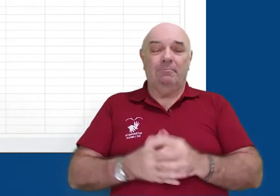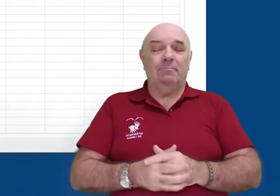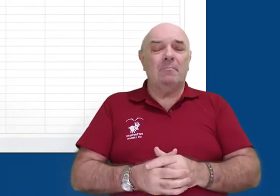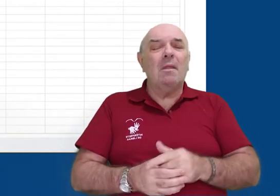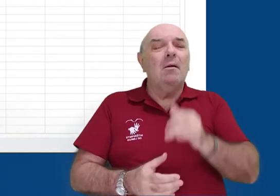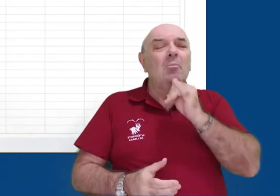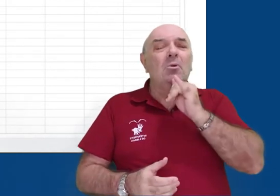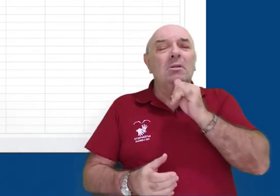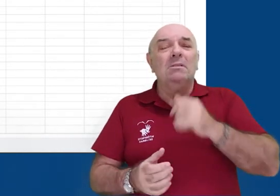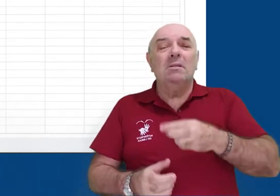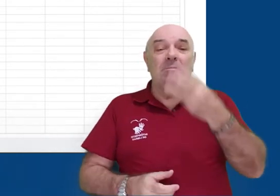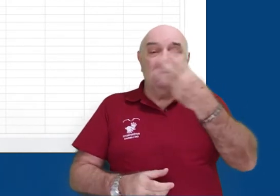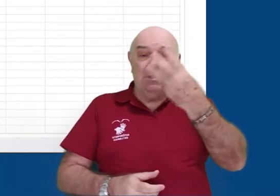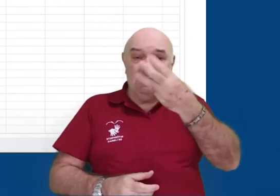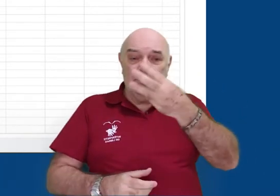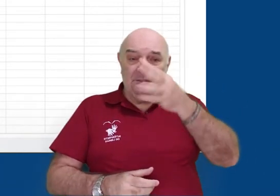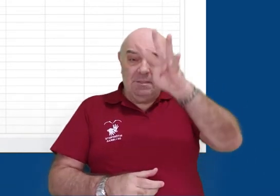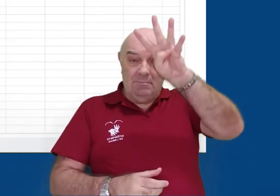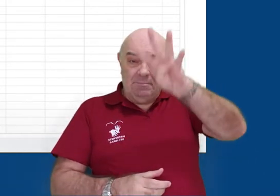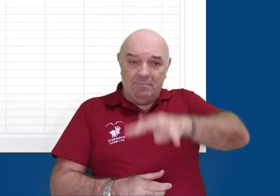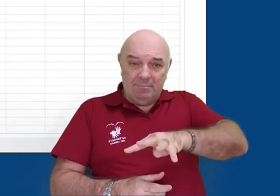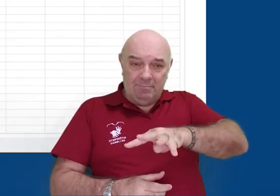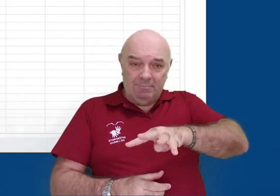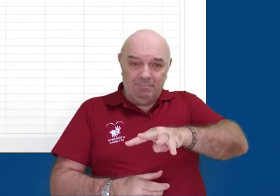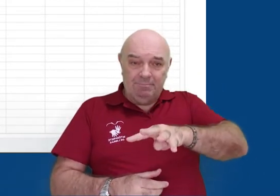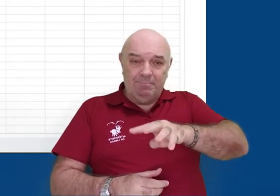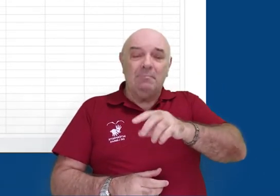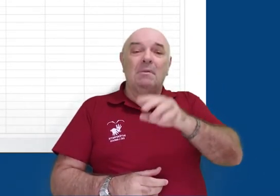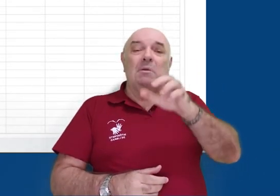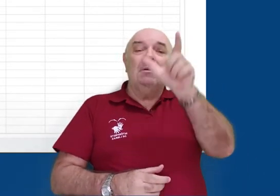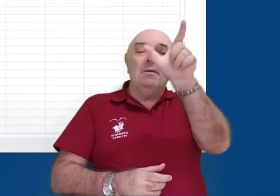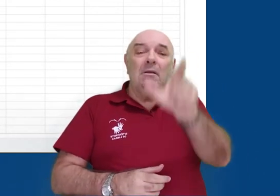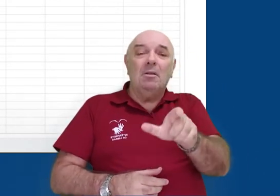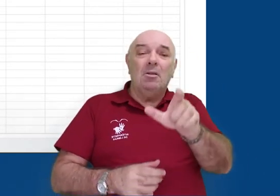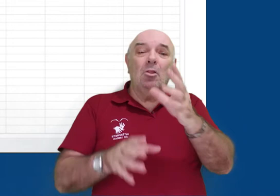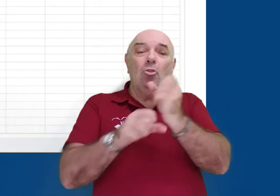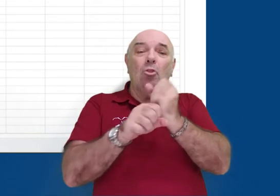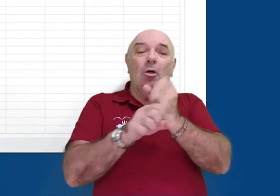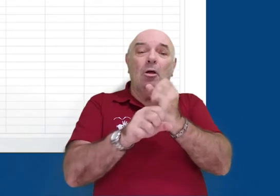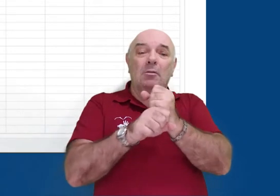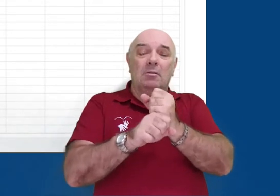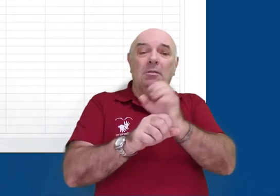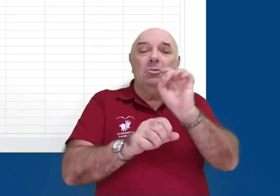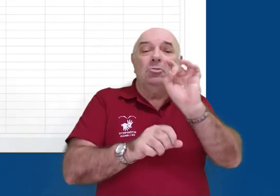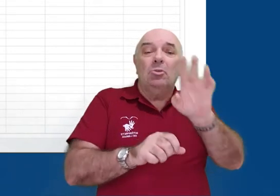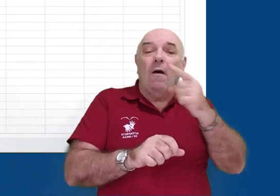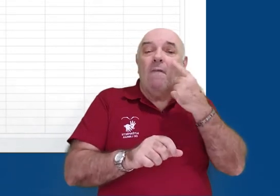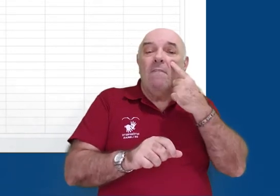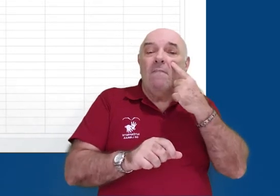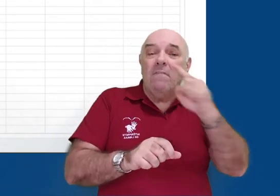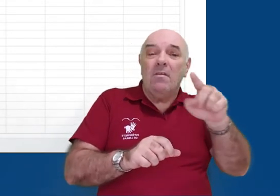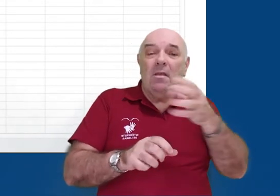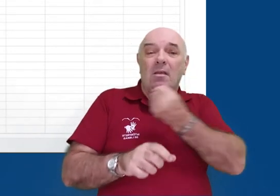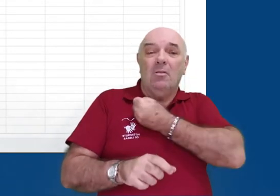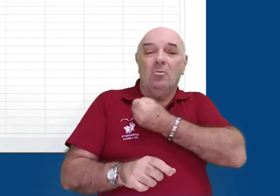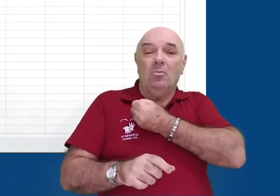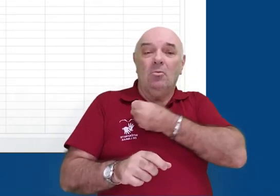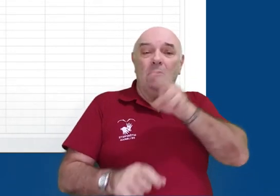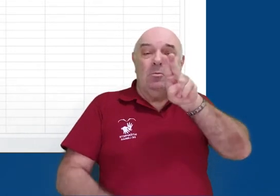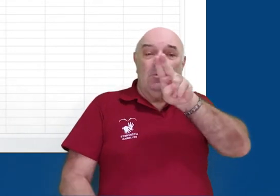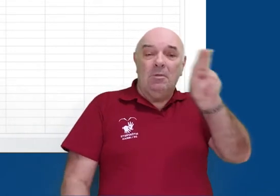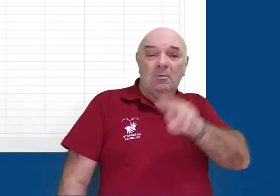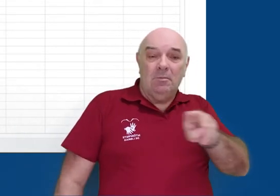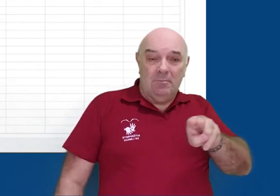idênticos e por exemplo na terceira coluna temos as notas e nós queremos ver apenas as notas de